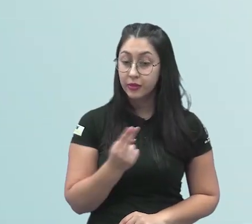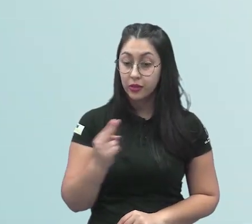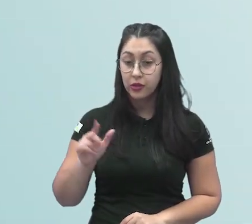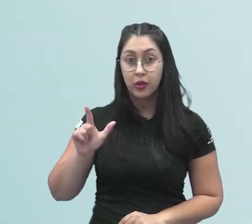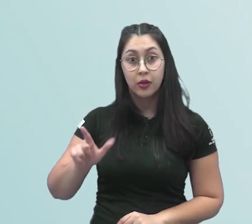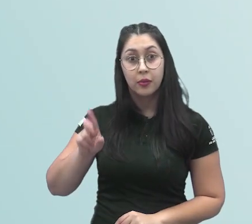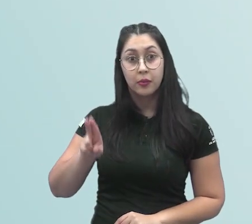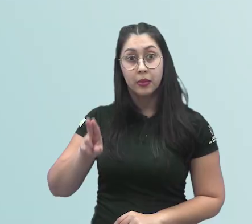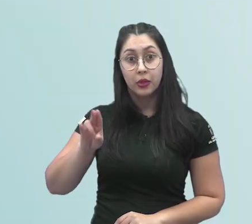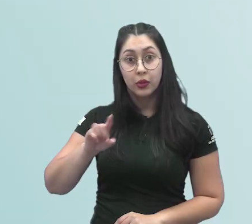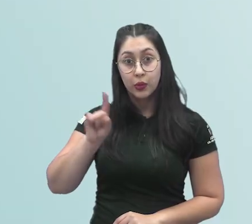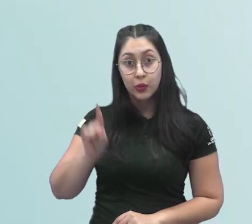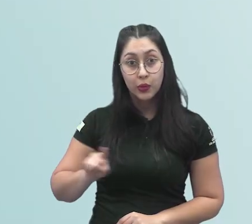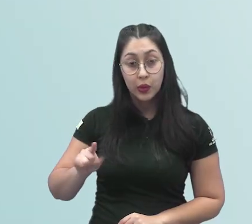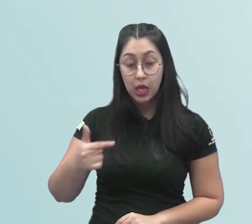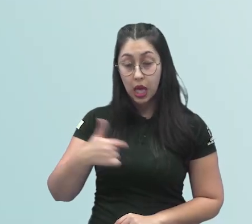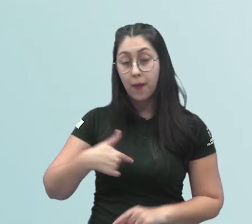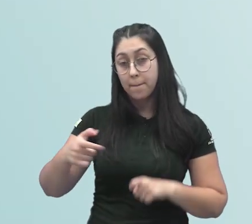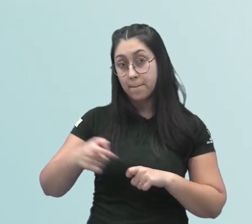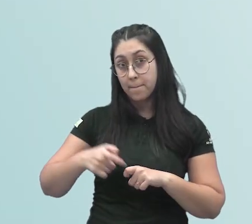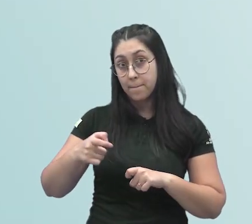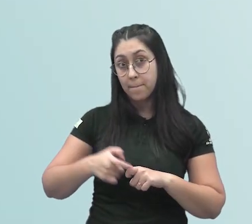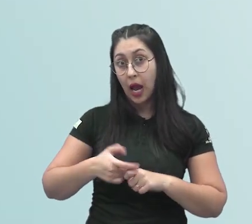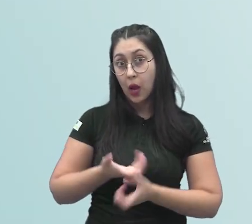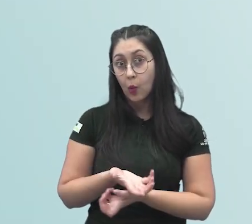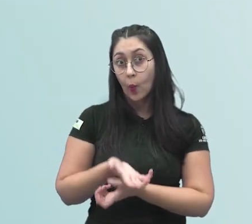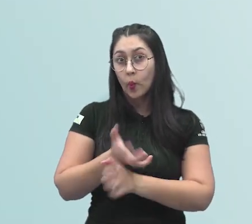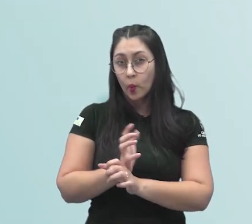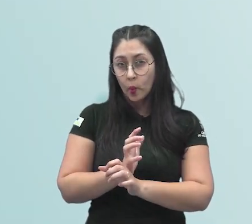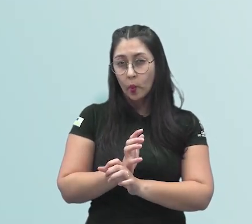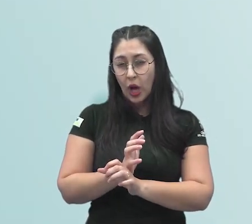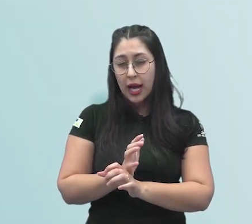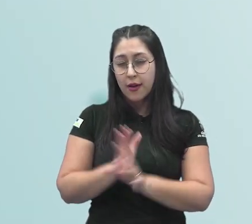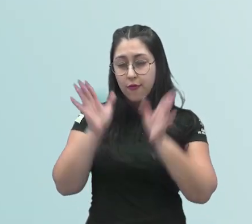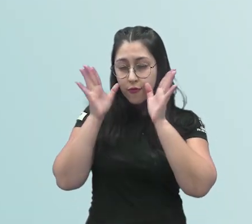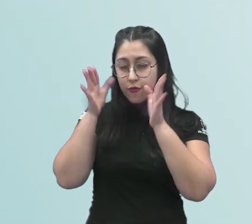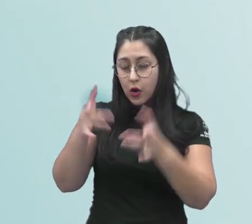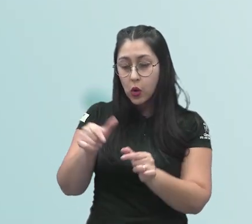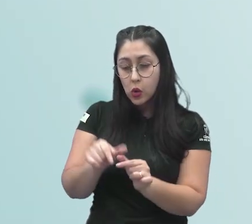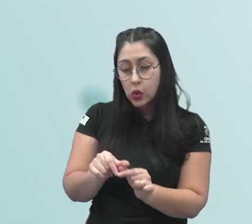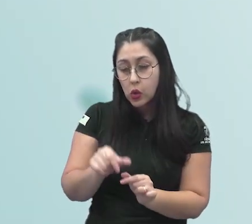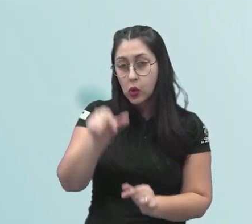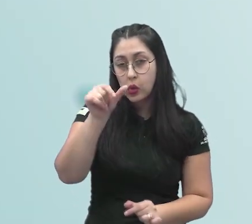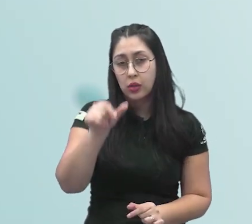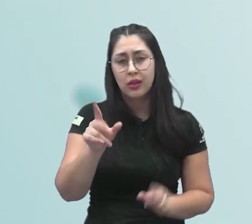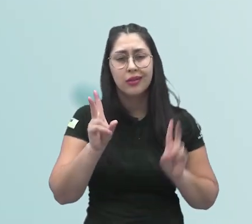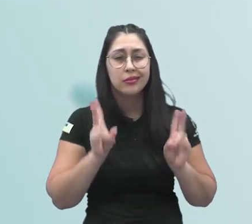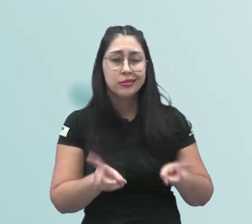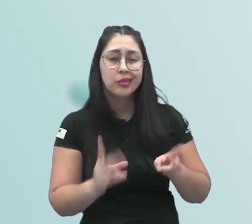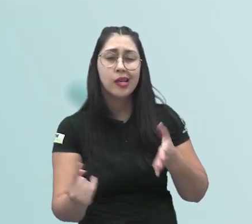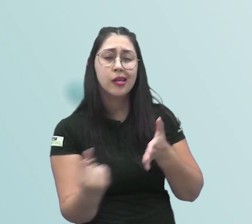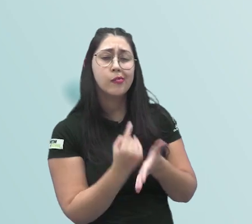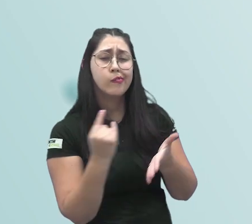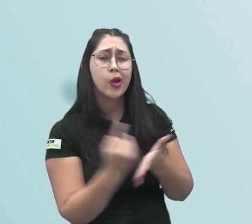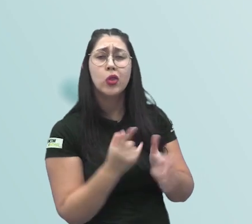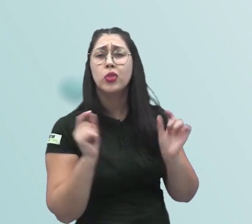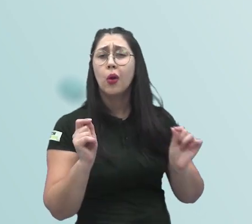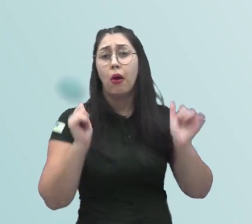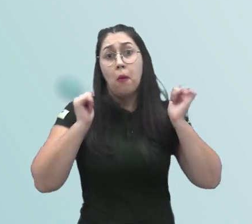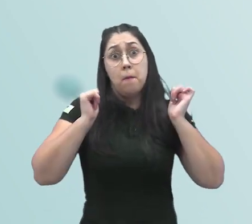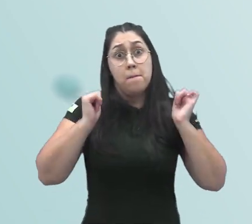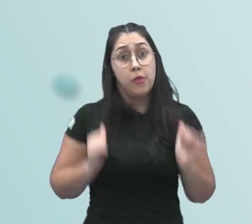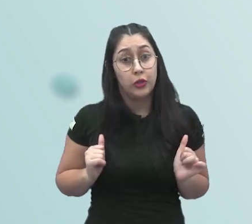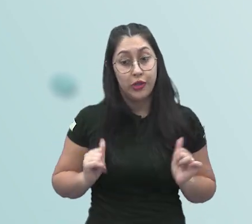Olá, meu nome é Luiz Eduardo Ribeiro, sou médico, ortopedista, especialista nas patologias de coluna vertebral. Uma pergunta que sempre fazem para a gente é